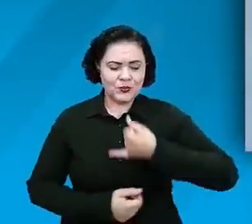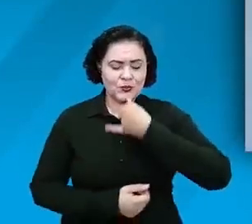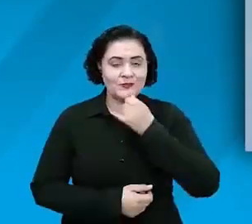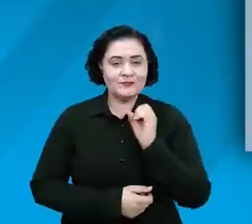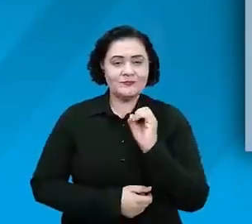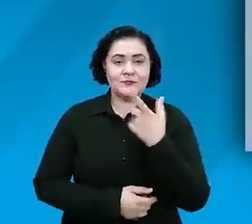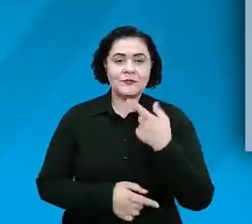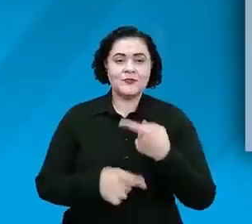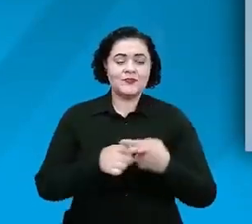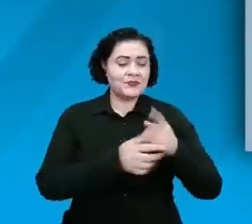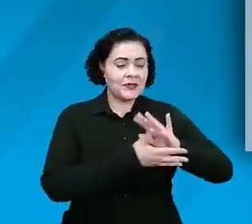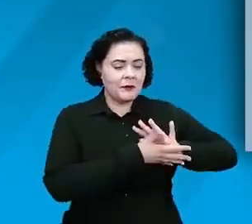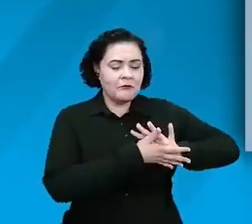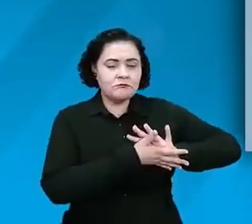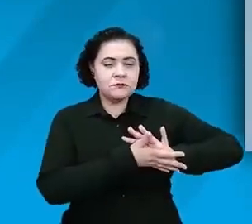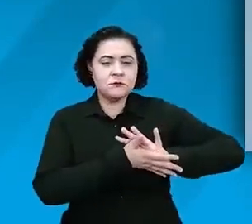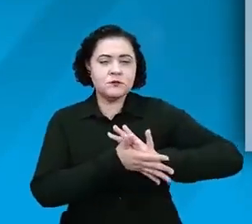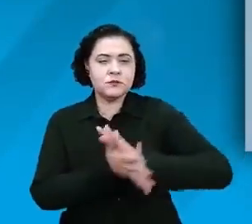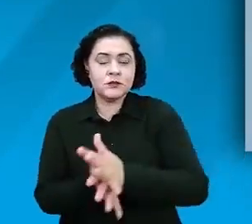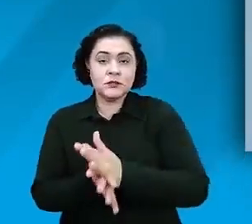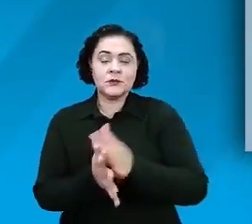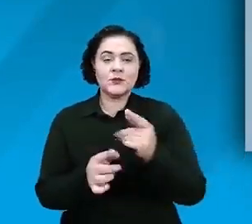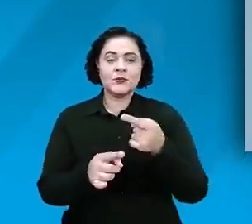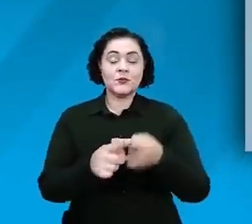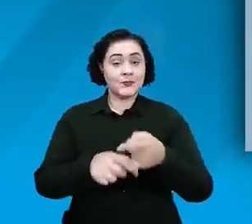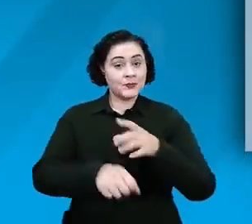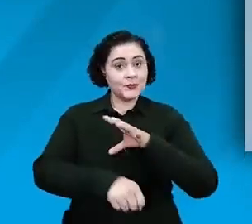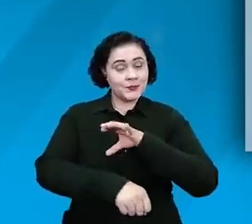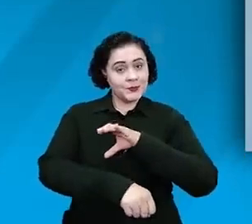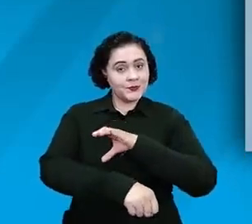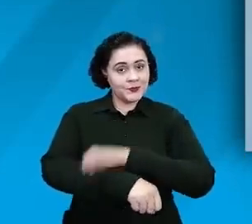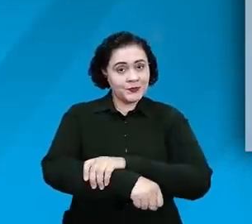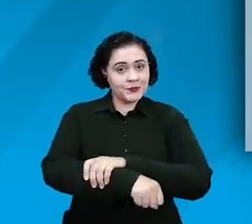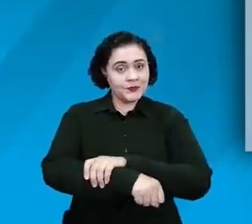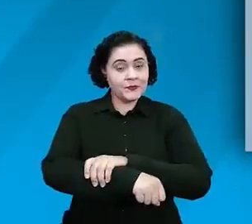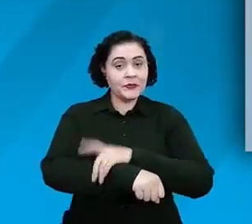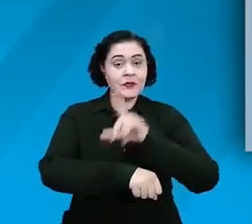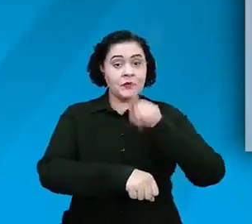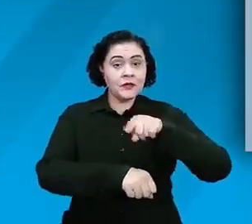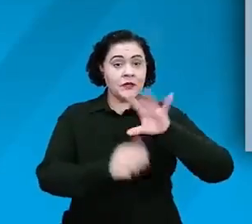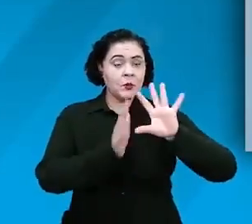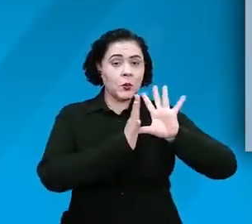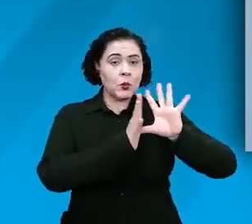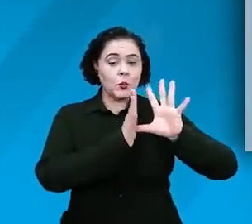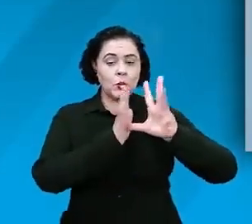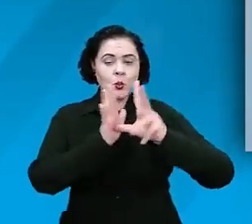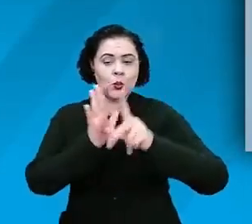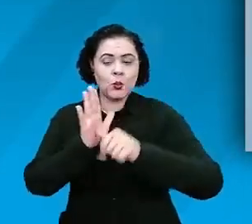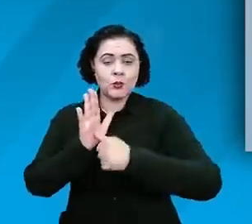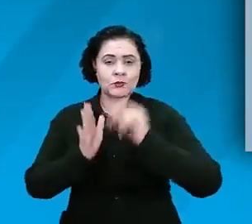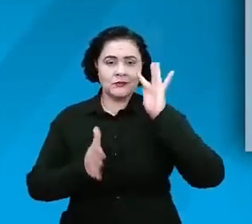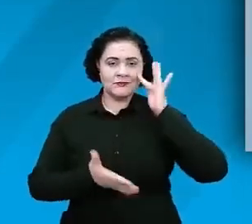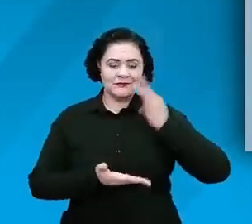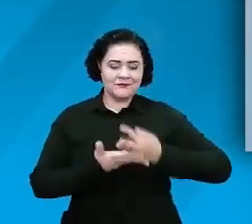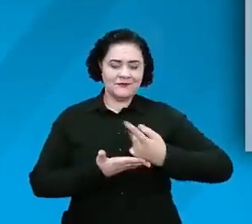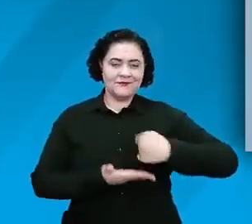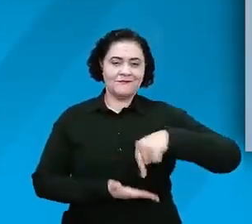Tem destruído, porque o materialismo, ele rouba de nós a fé.